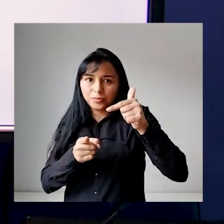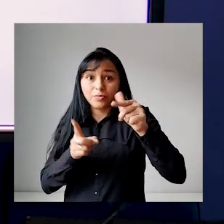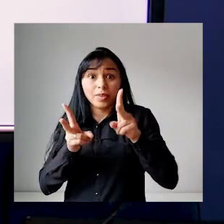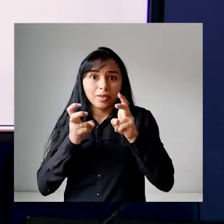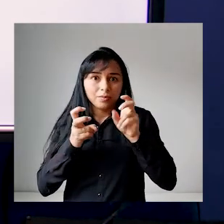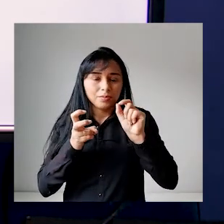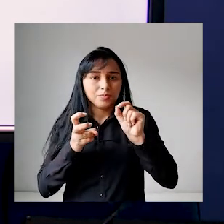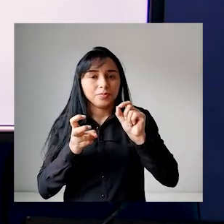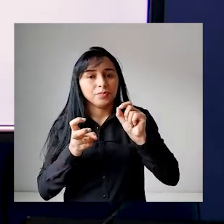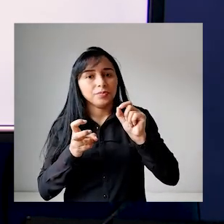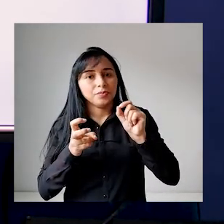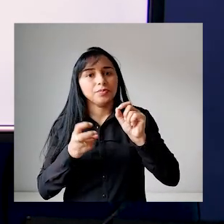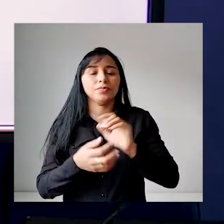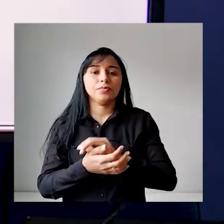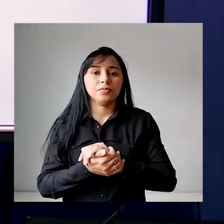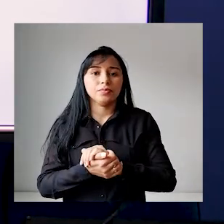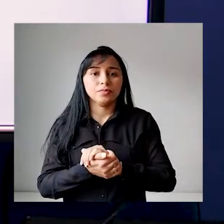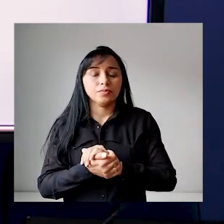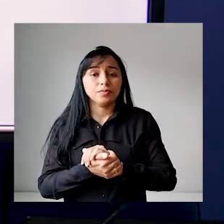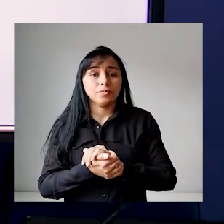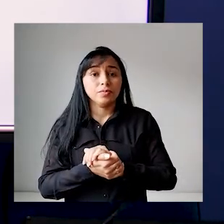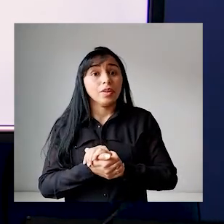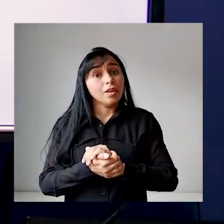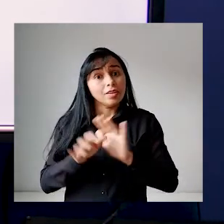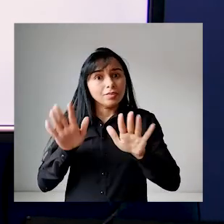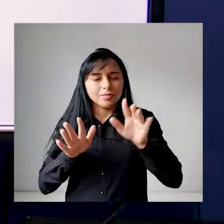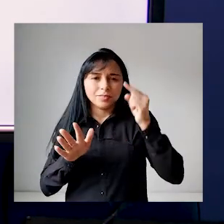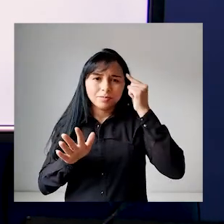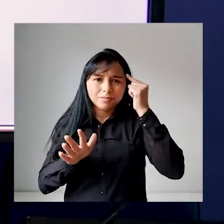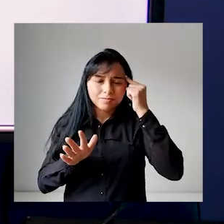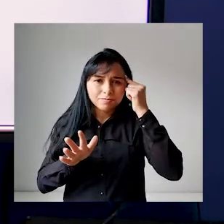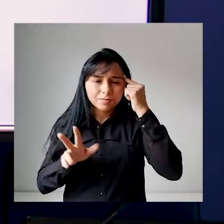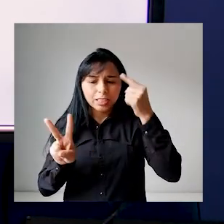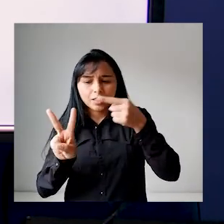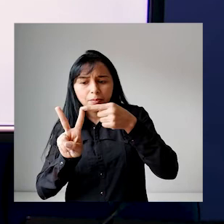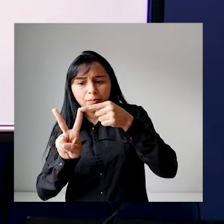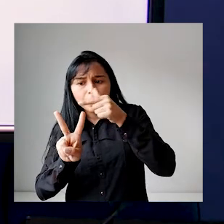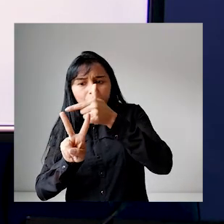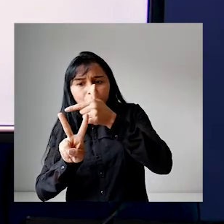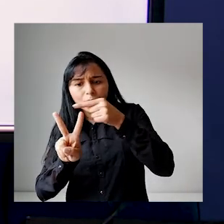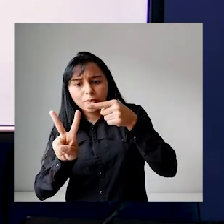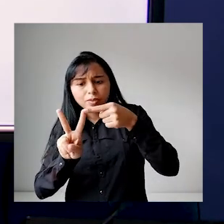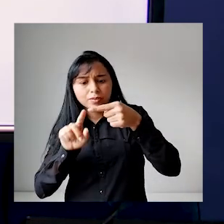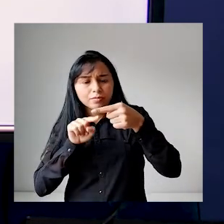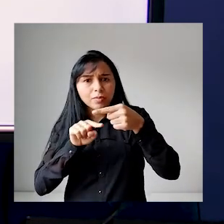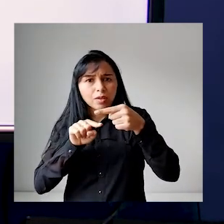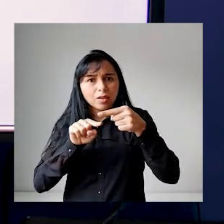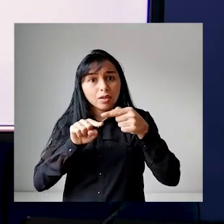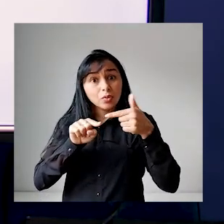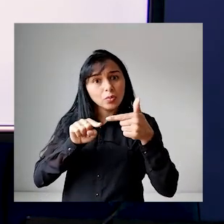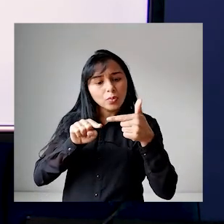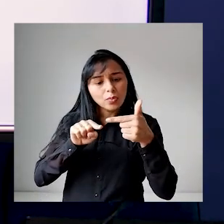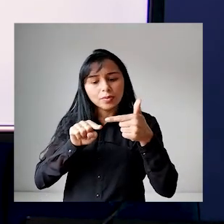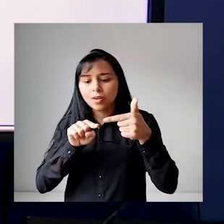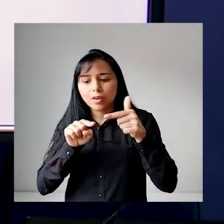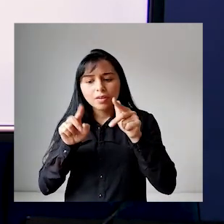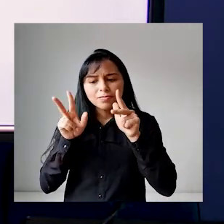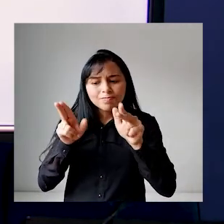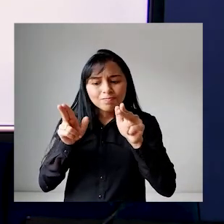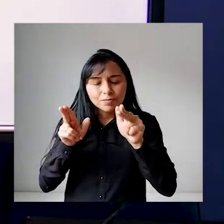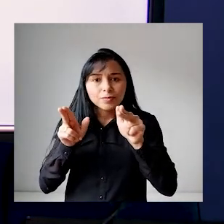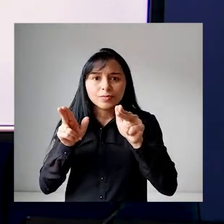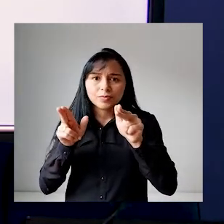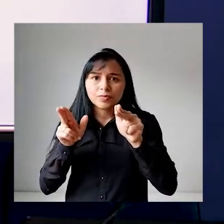cuidado com o seguinte, pois é normal fazer algumas simplificações quando se está trabalhando com radicais.